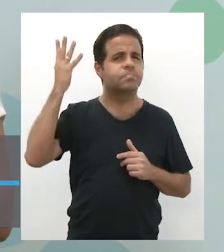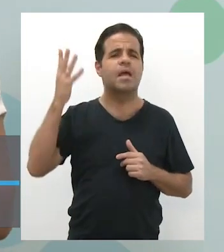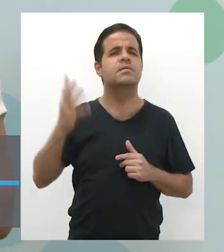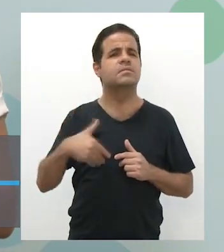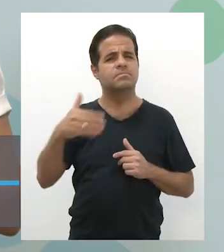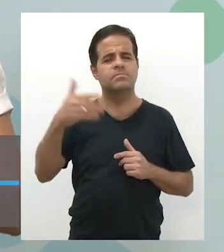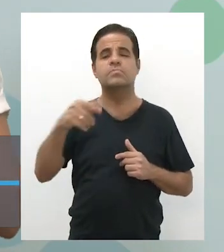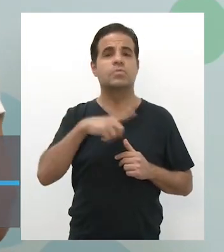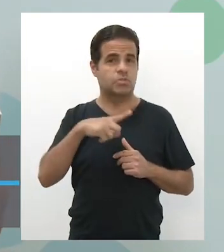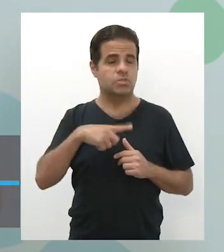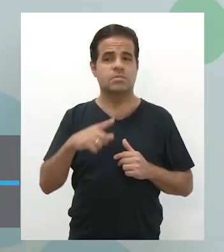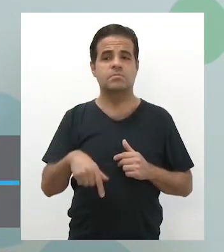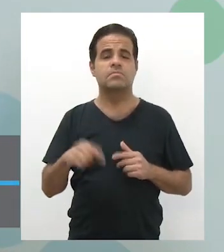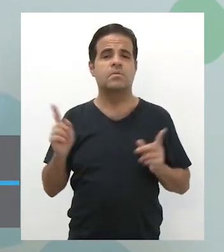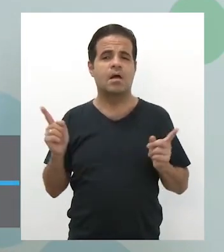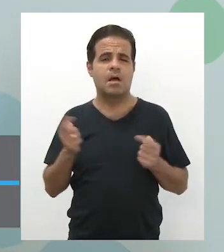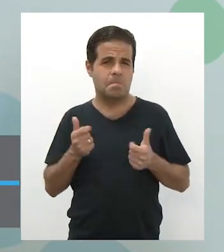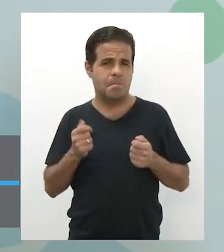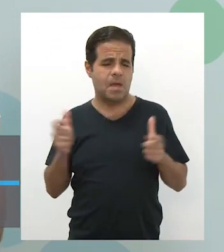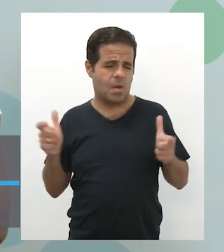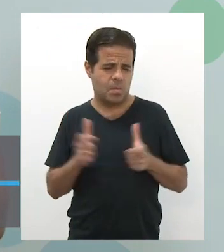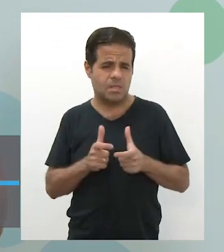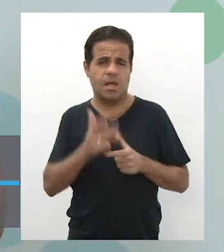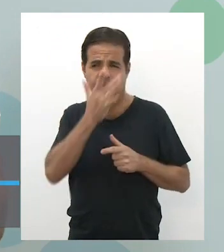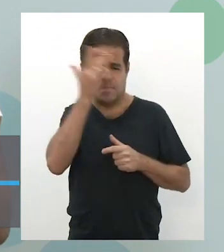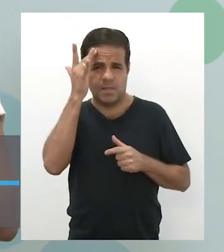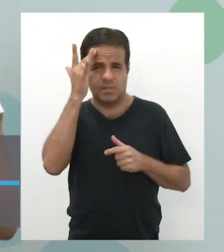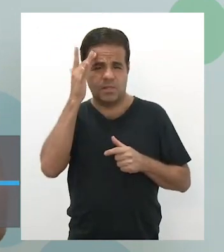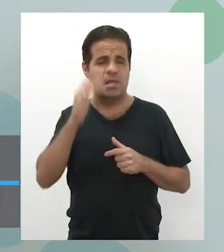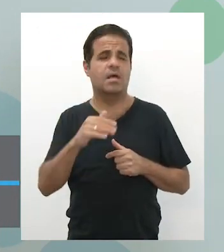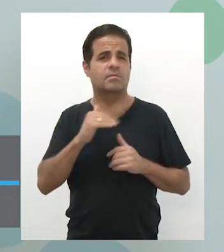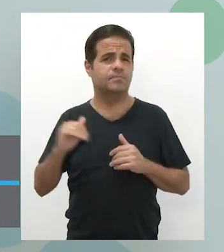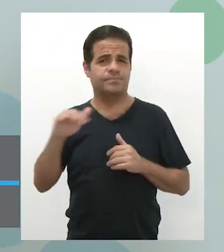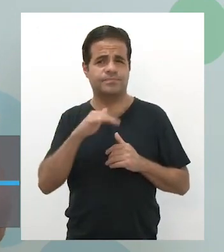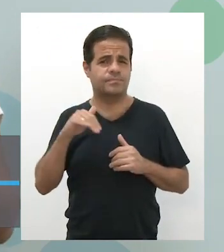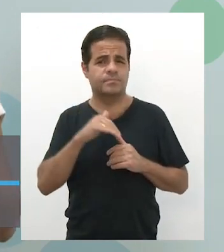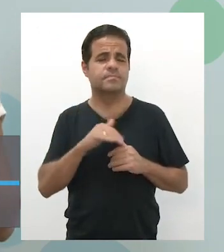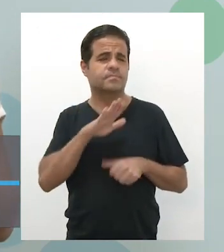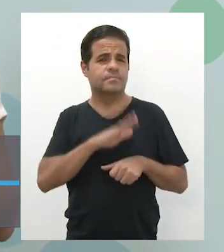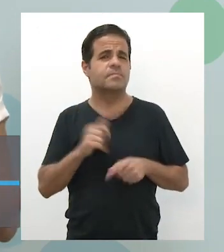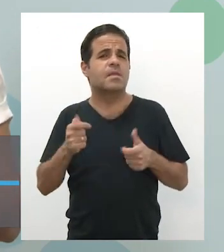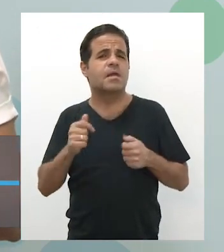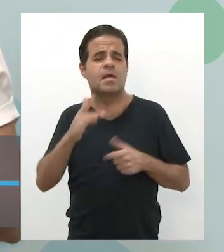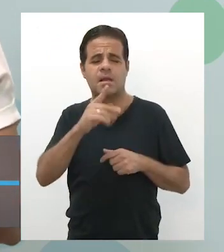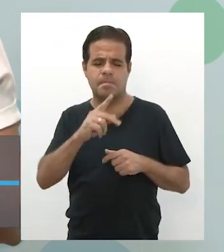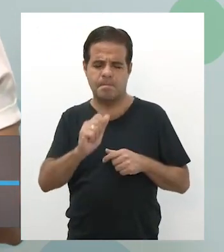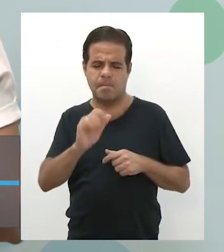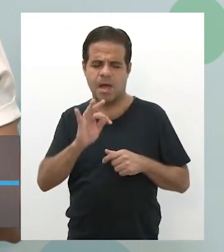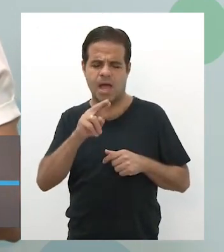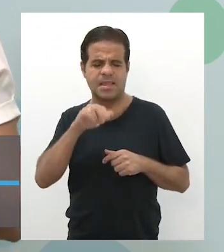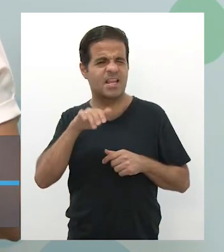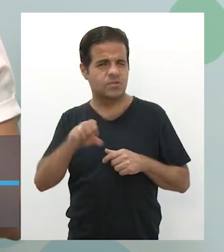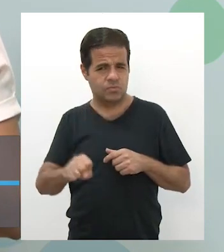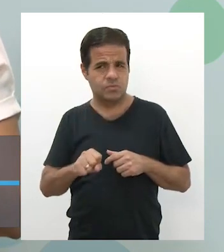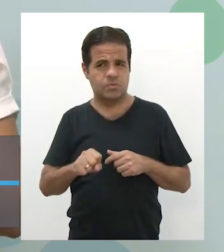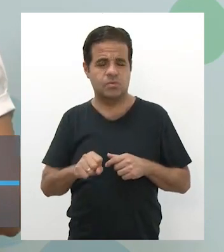assim. Nós tínhamos uma pequena quantidade de elite, que eram os patrícios, essa elite era uma pequena quantidade, enquanto os